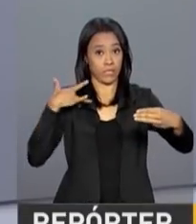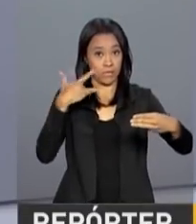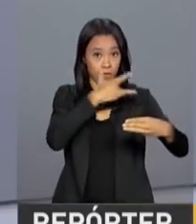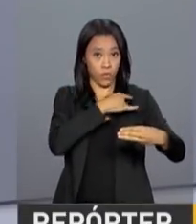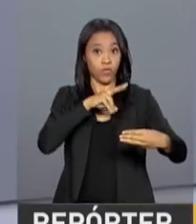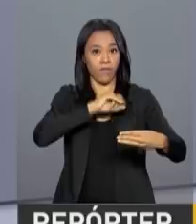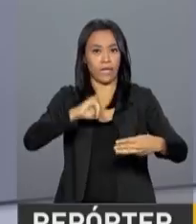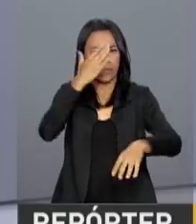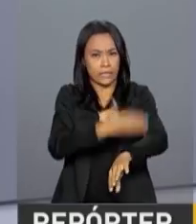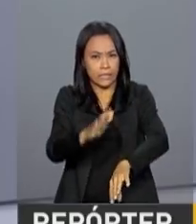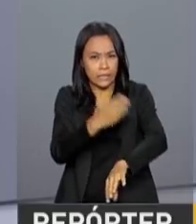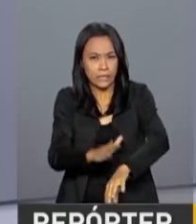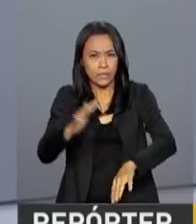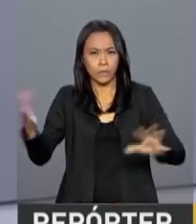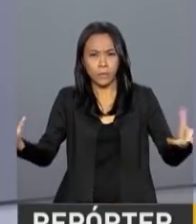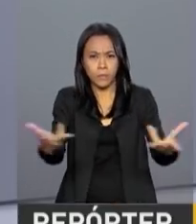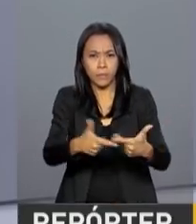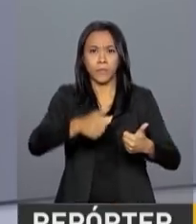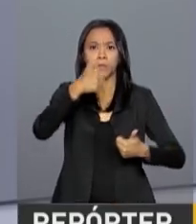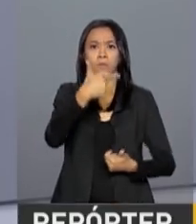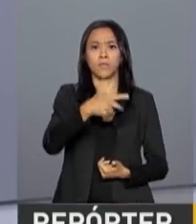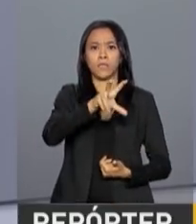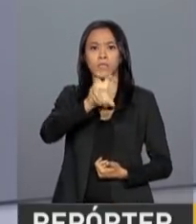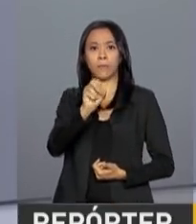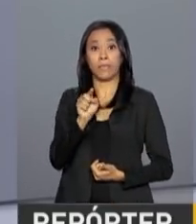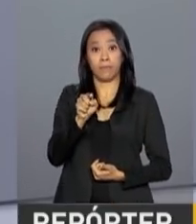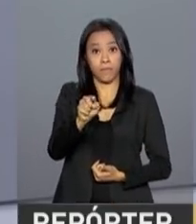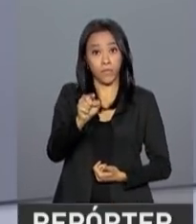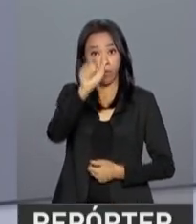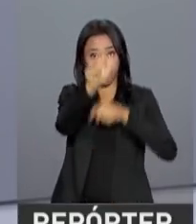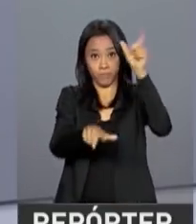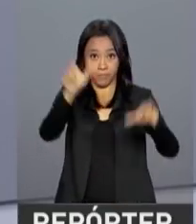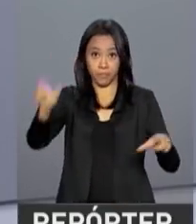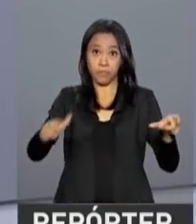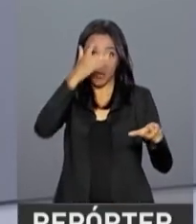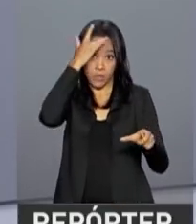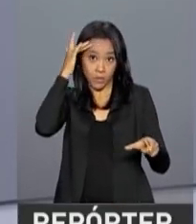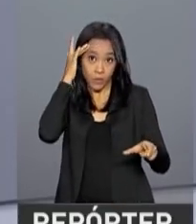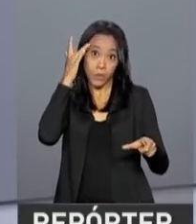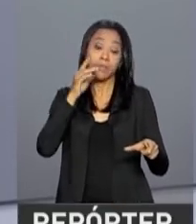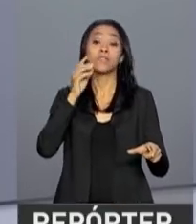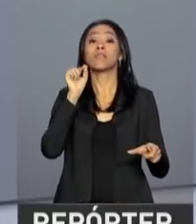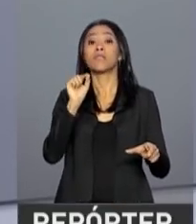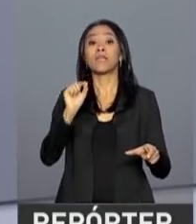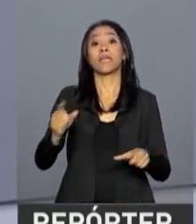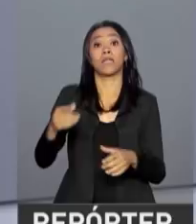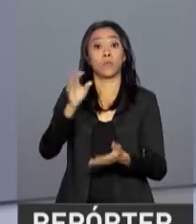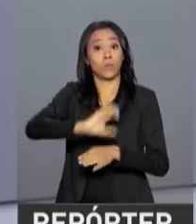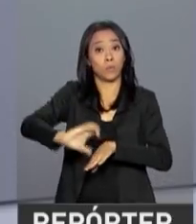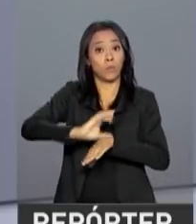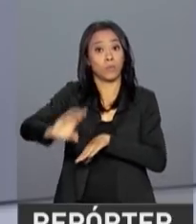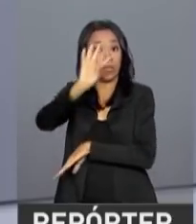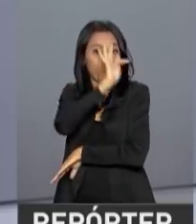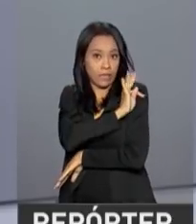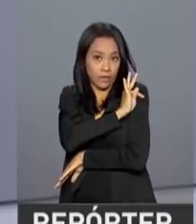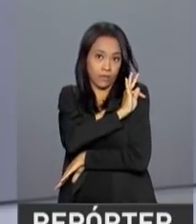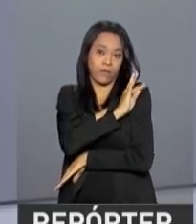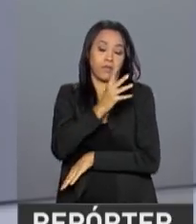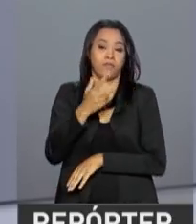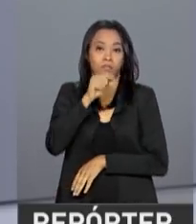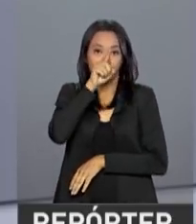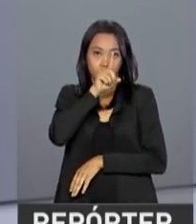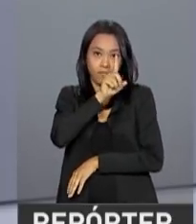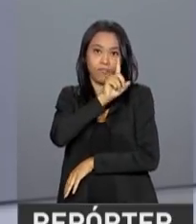qualificar 250 mil agentes comunitários de saúde e técnicos de enfermagem nos próximos dois anos o